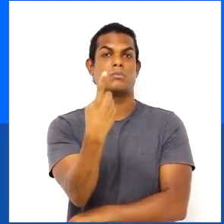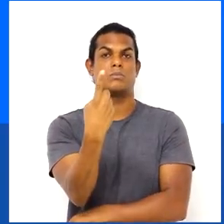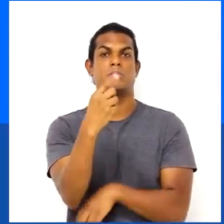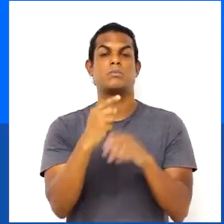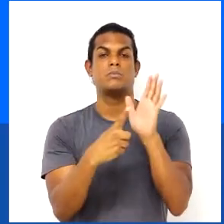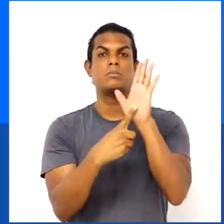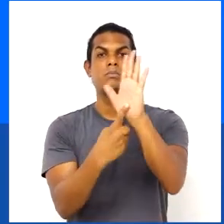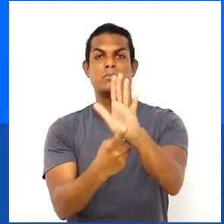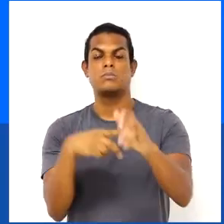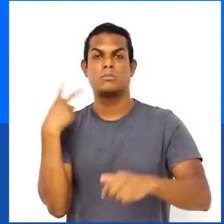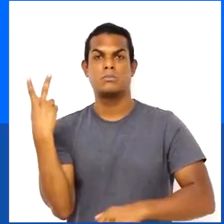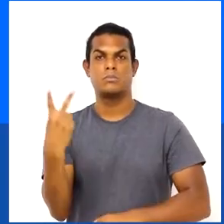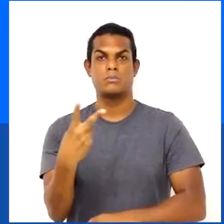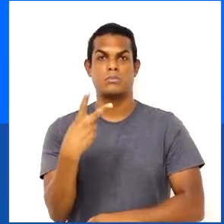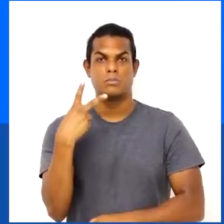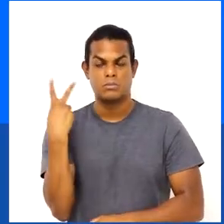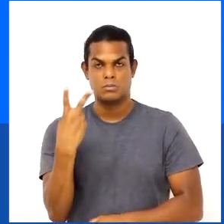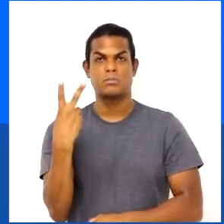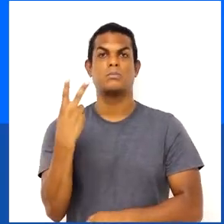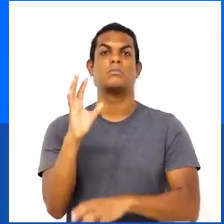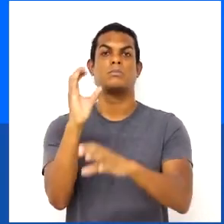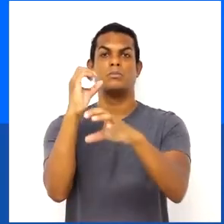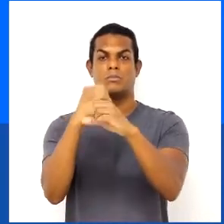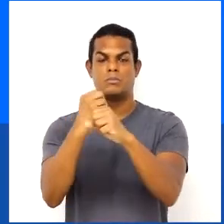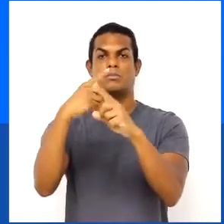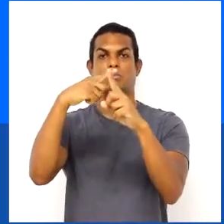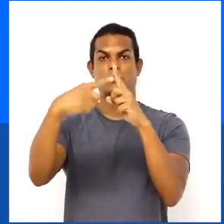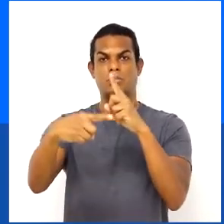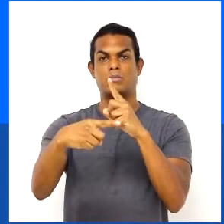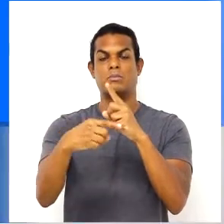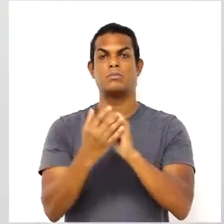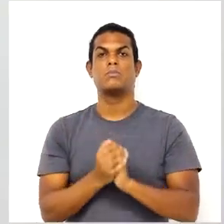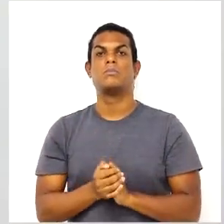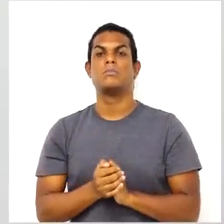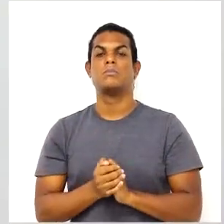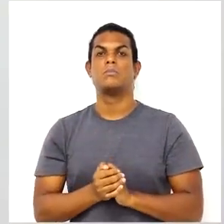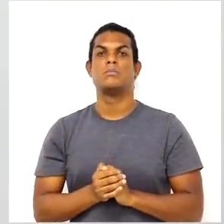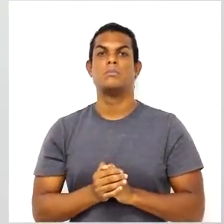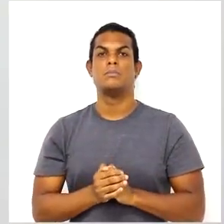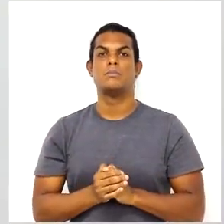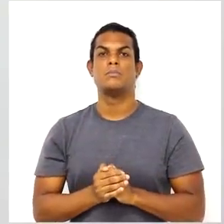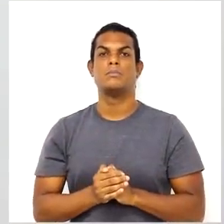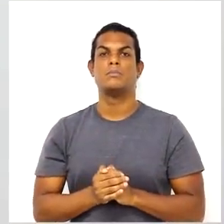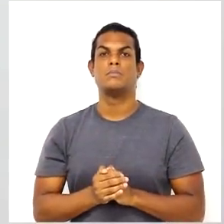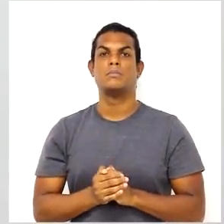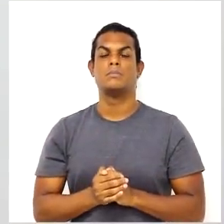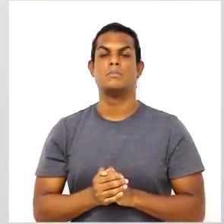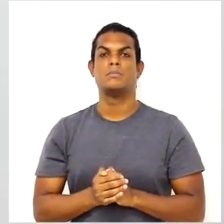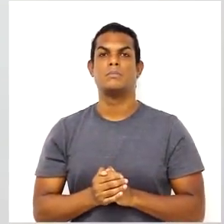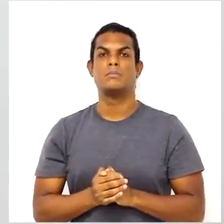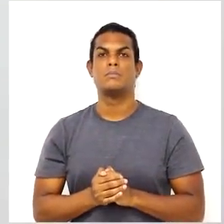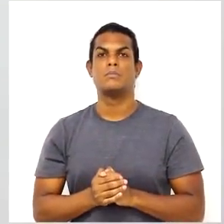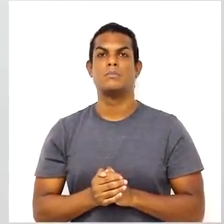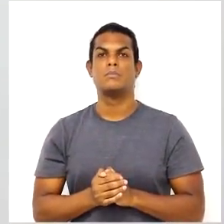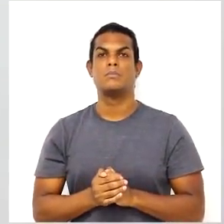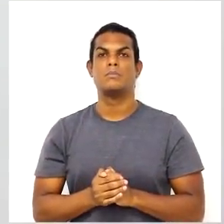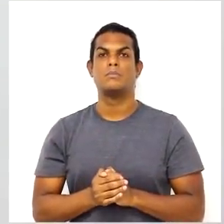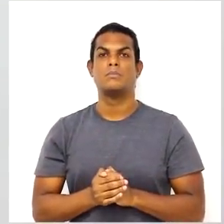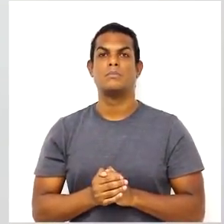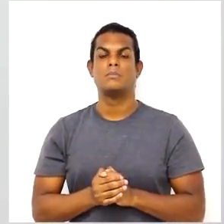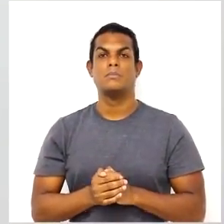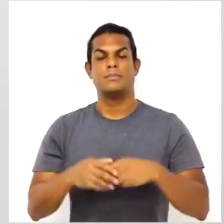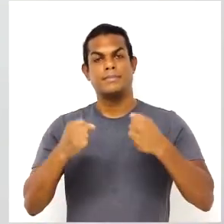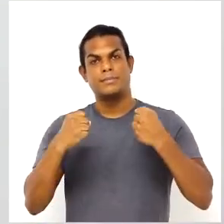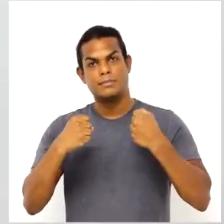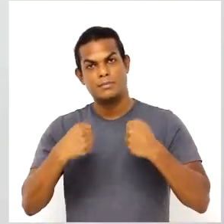fornecerá os valores para o cálculo da mediana, que é o valor médio. Nessa etapa, nós